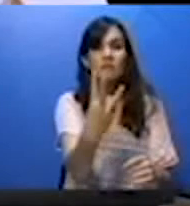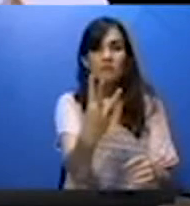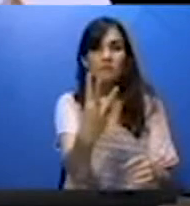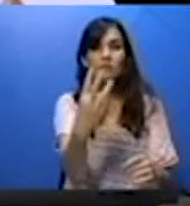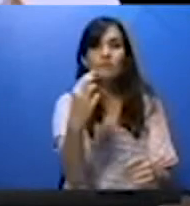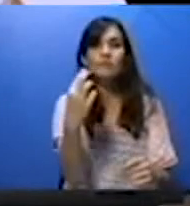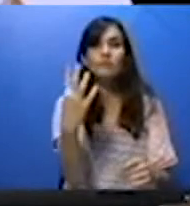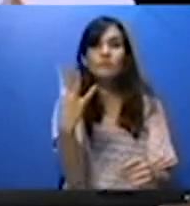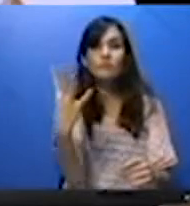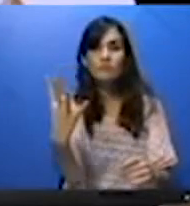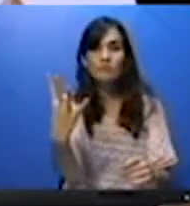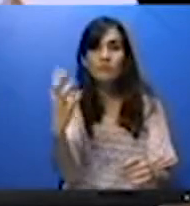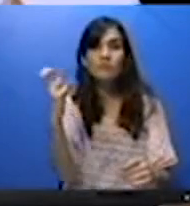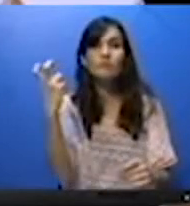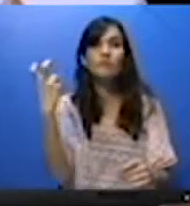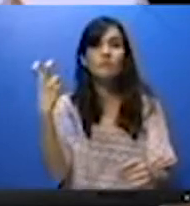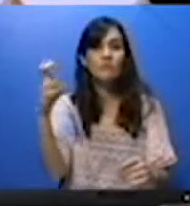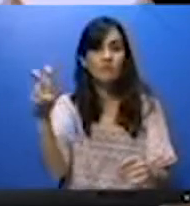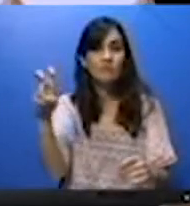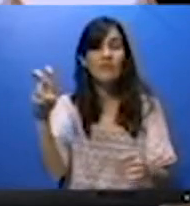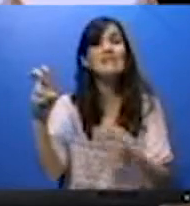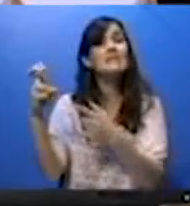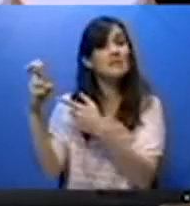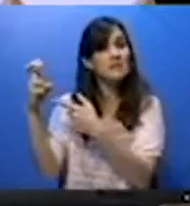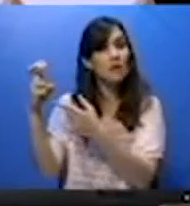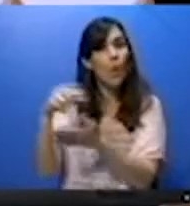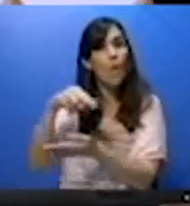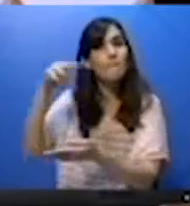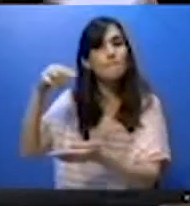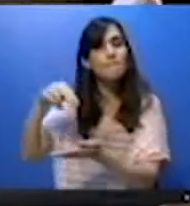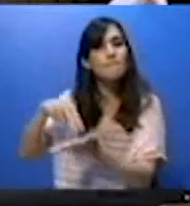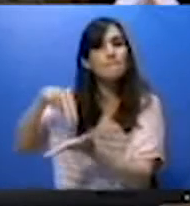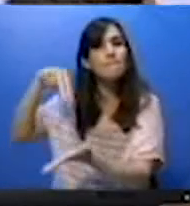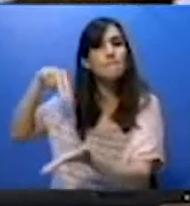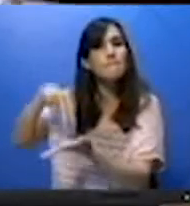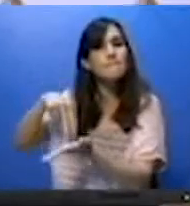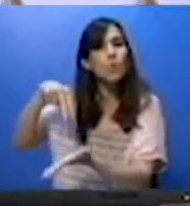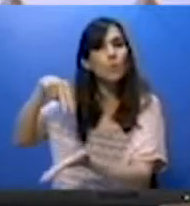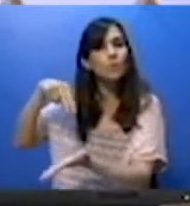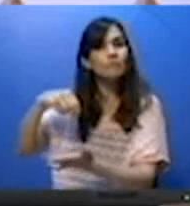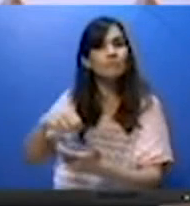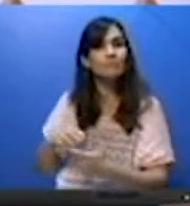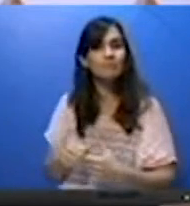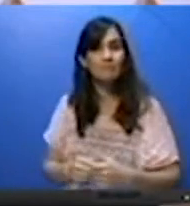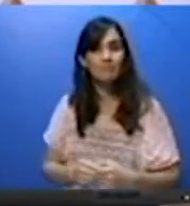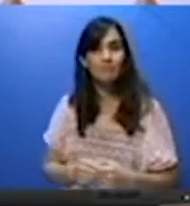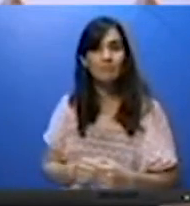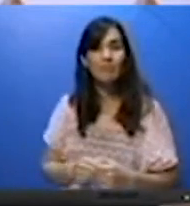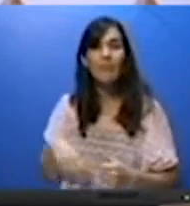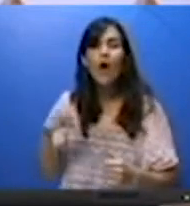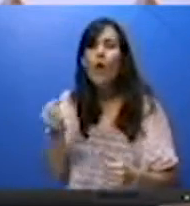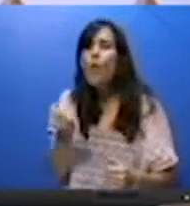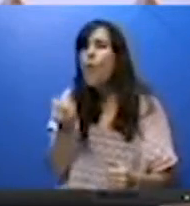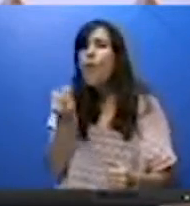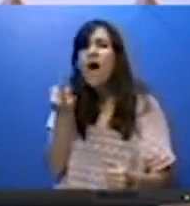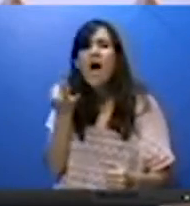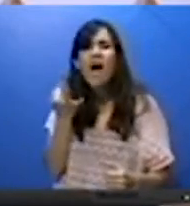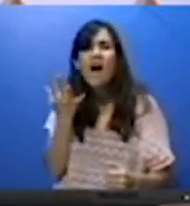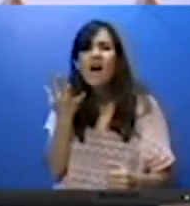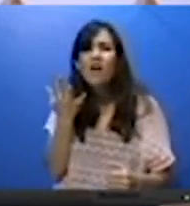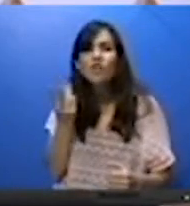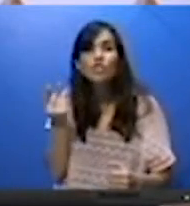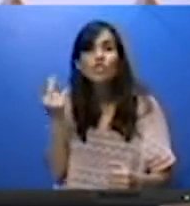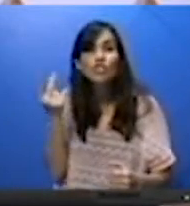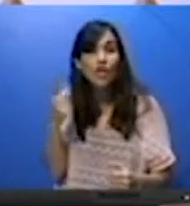2 3 4 5 parei o 18 então quanto de dinheiro